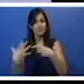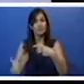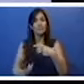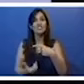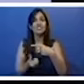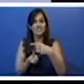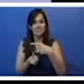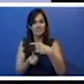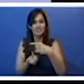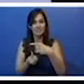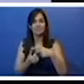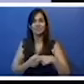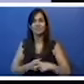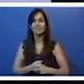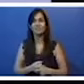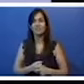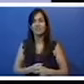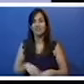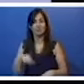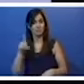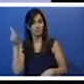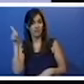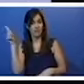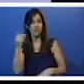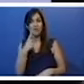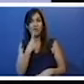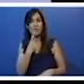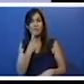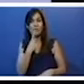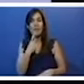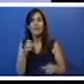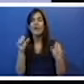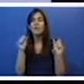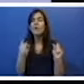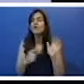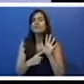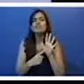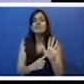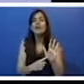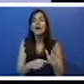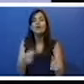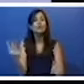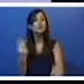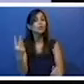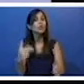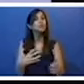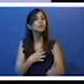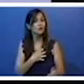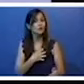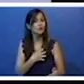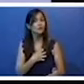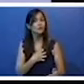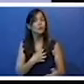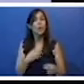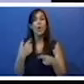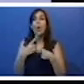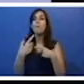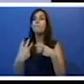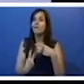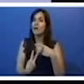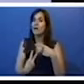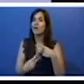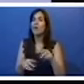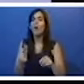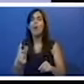3 cestos então essa parte vermelha ela pode ser indicada de duas formas para acionar as meio